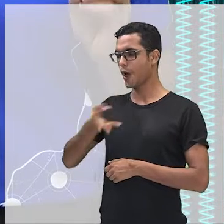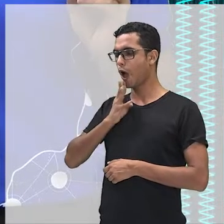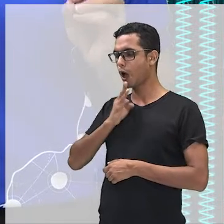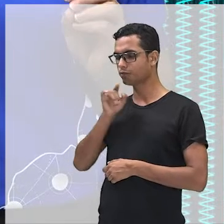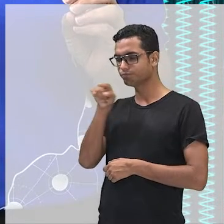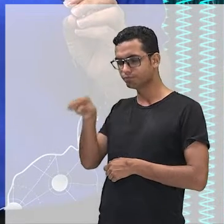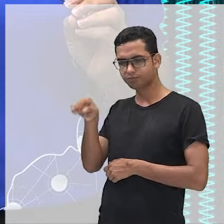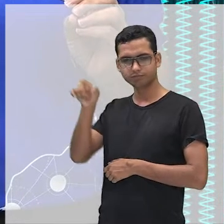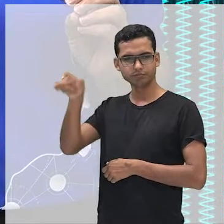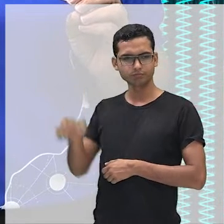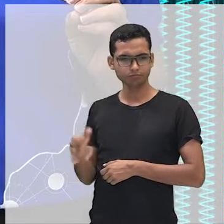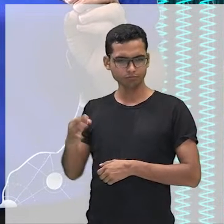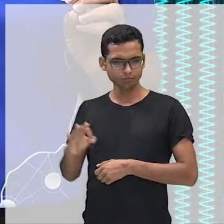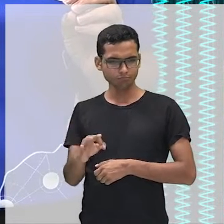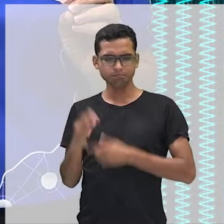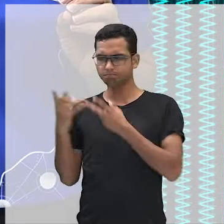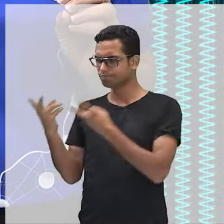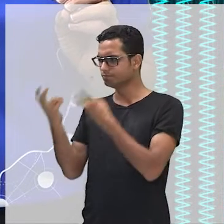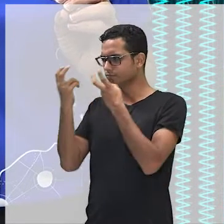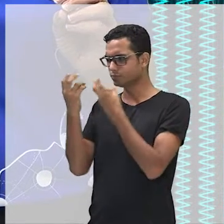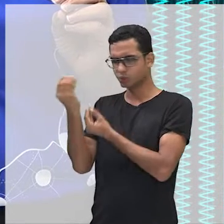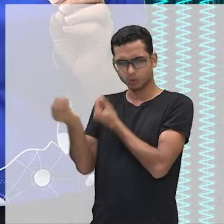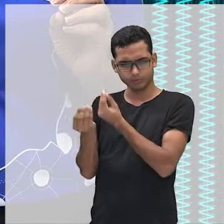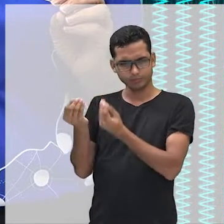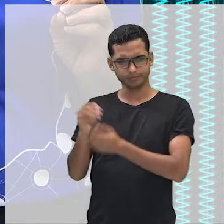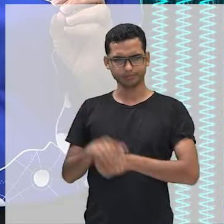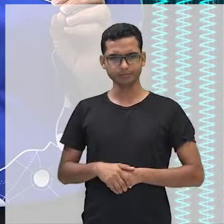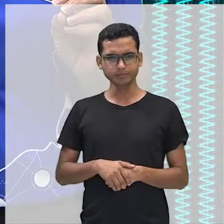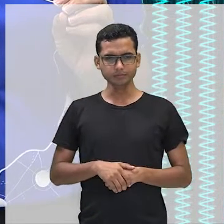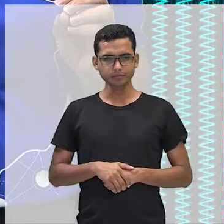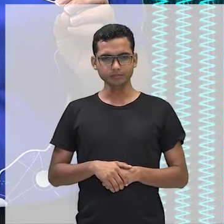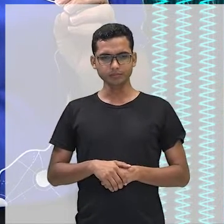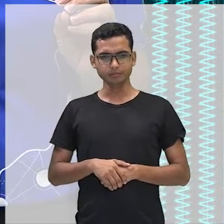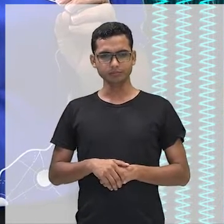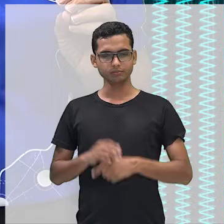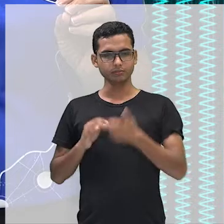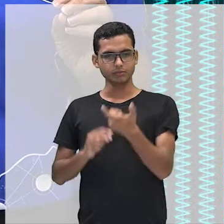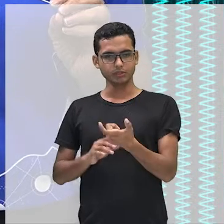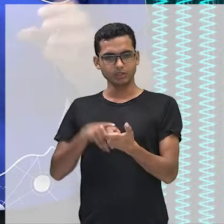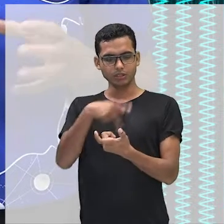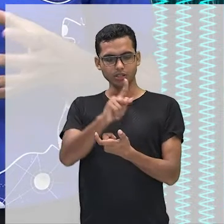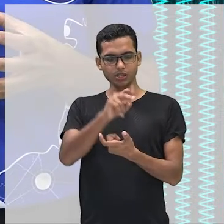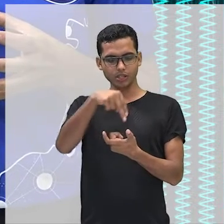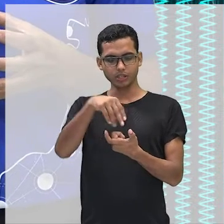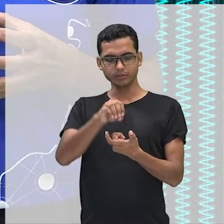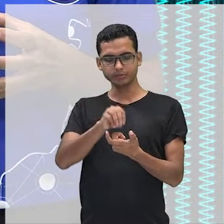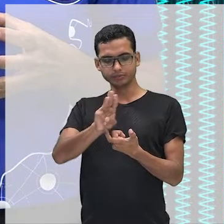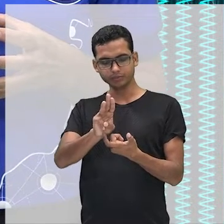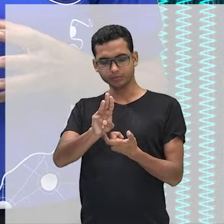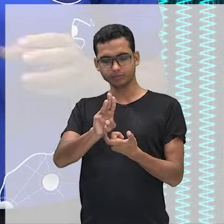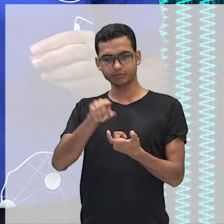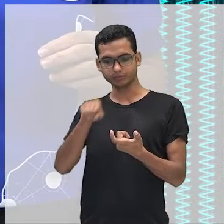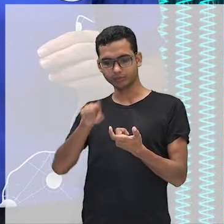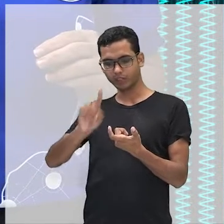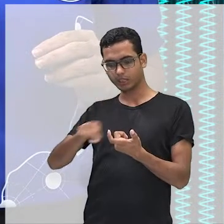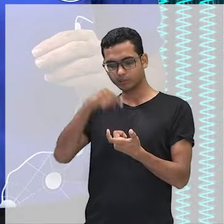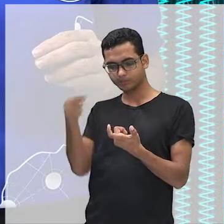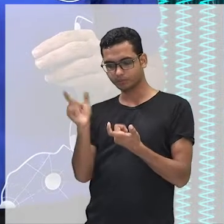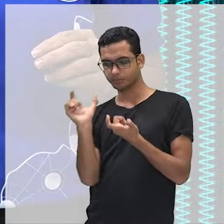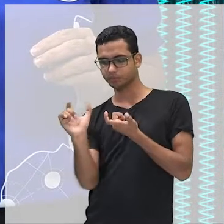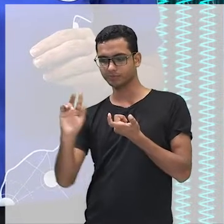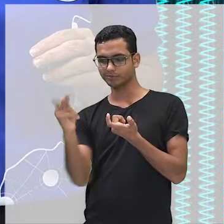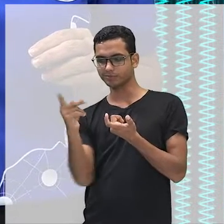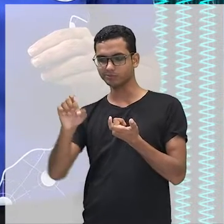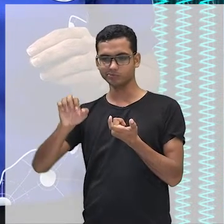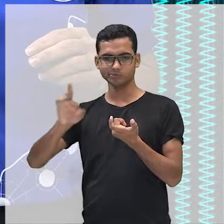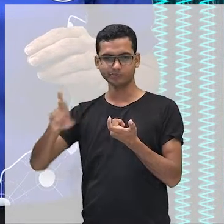Victoria. Observaram onde está o her? Logo depois do verbo know, que é o verbo conhecer. Olha o outro